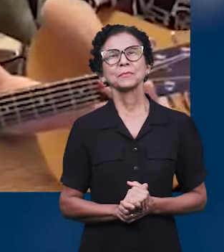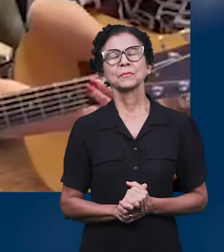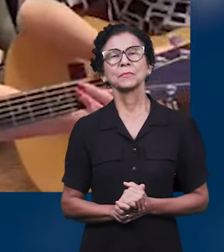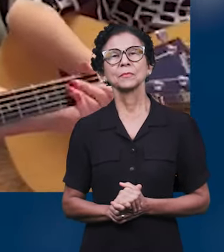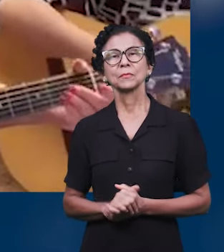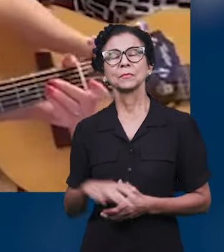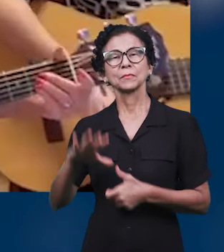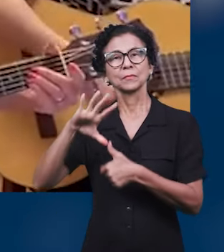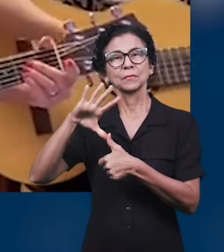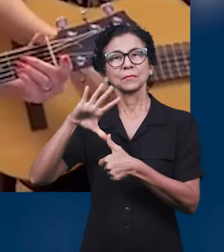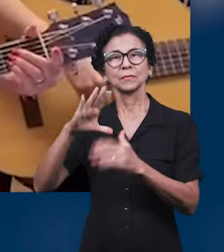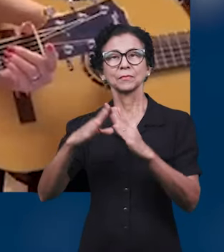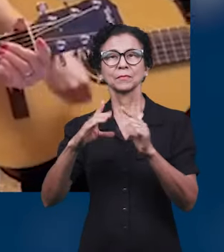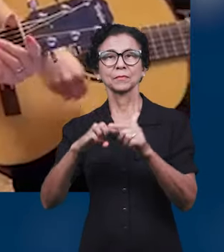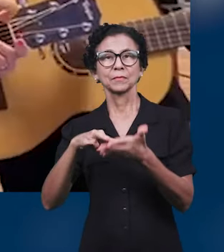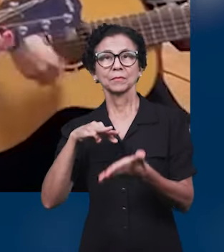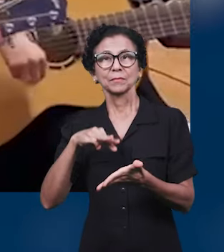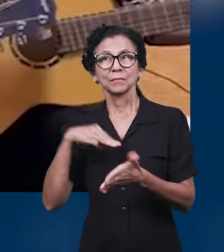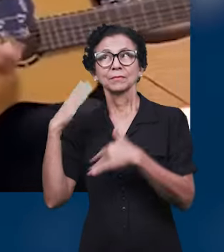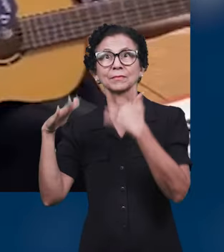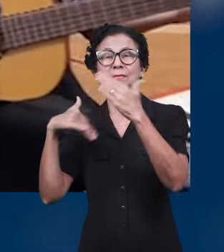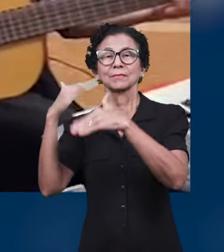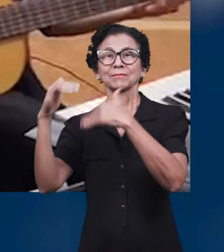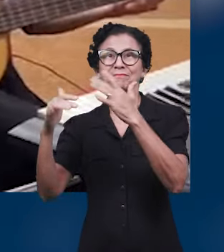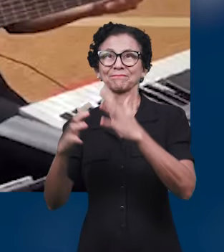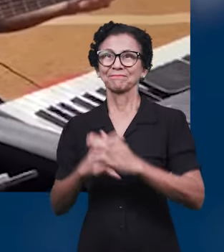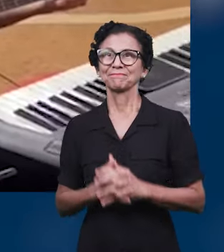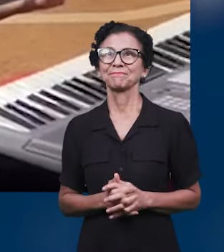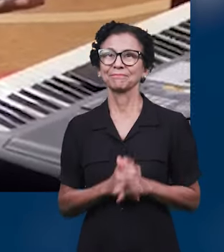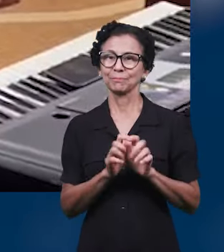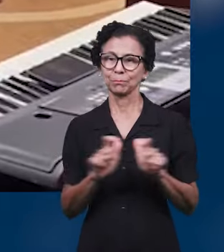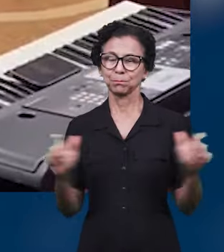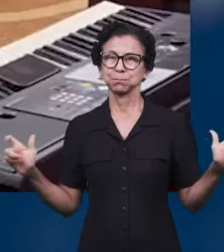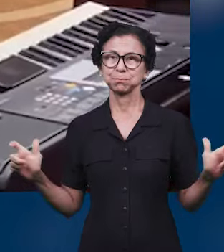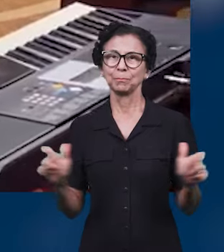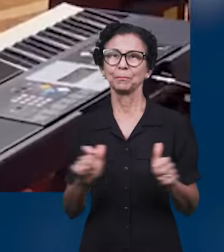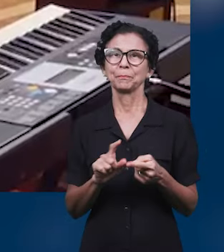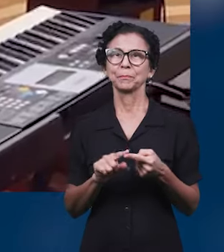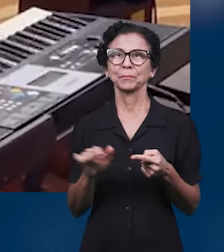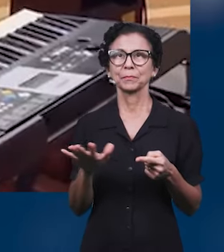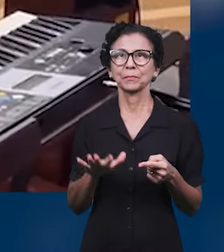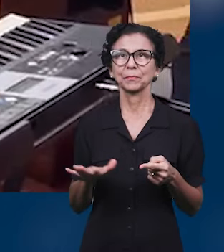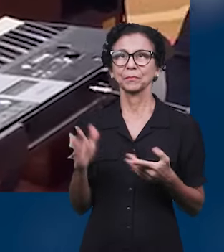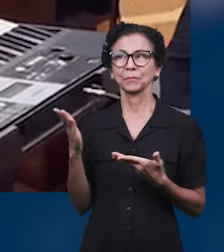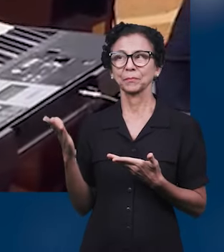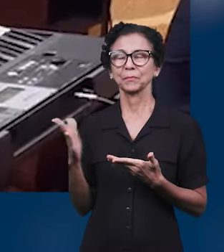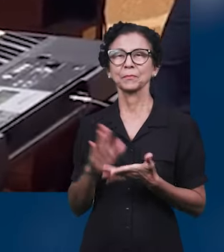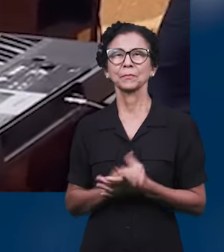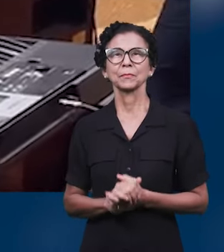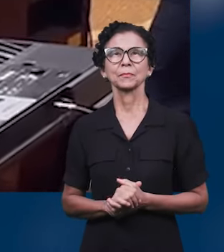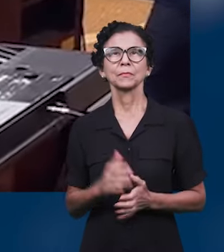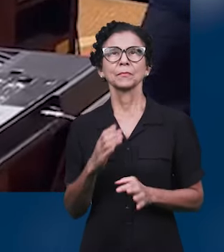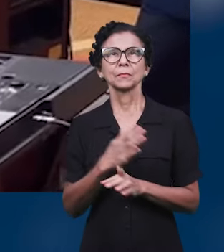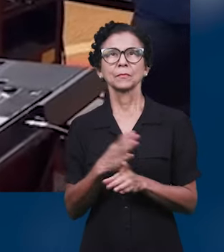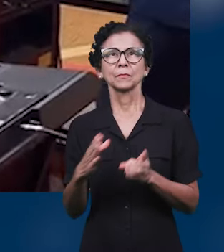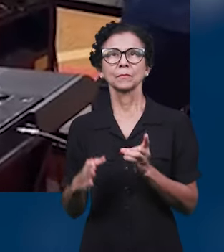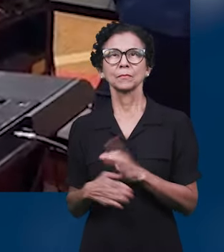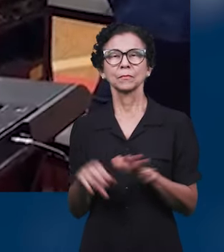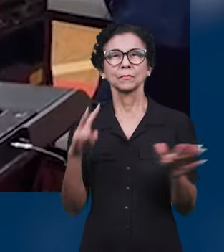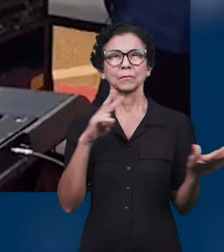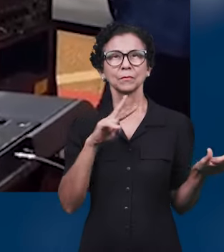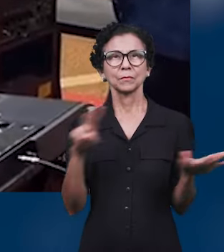dia 14 de março. Já no primeiro culto, o número de visitantes superou o de membros. Os cultos acontecem